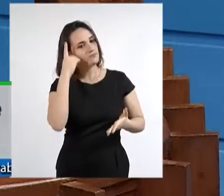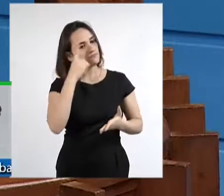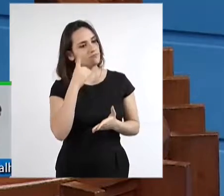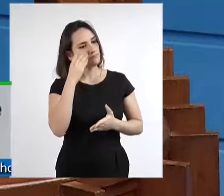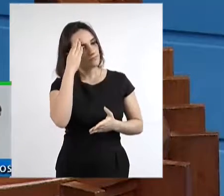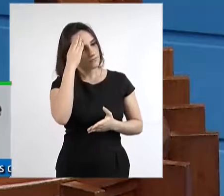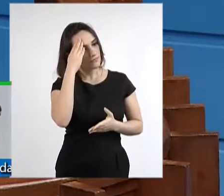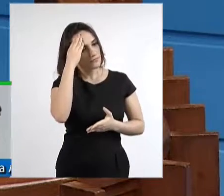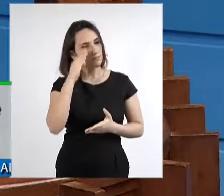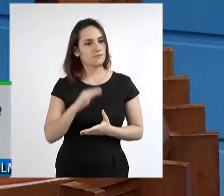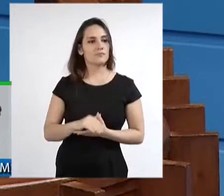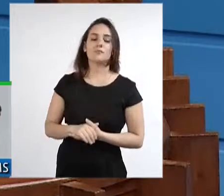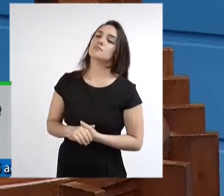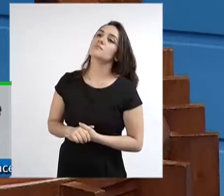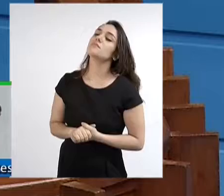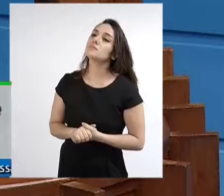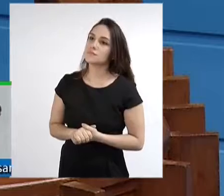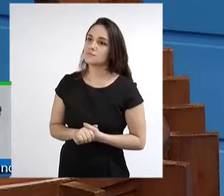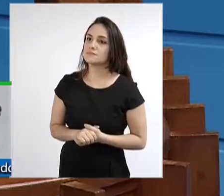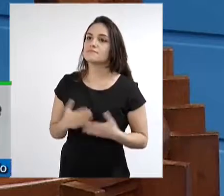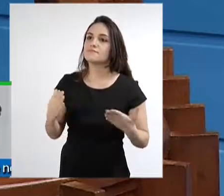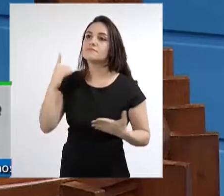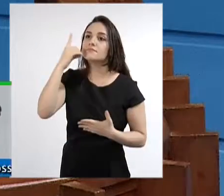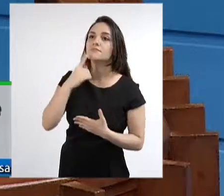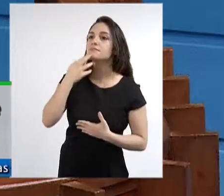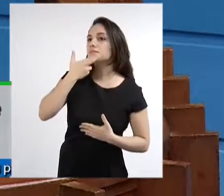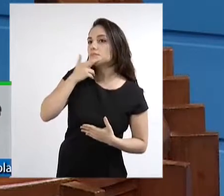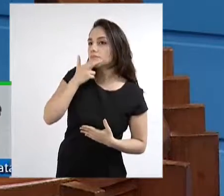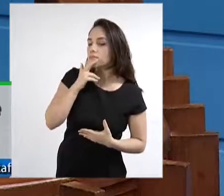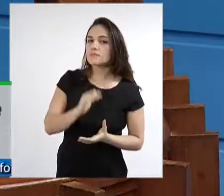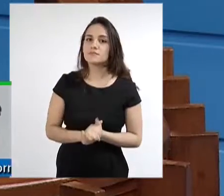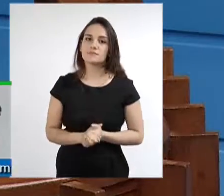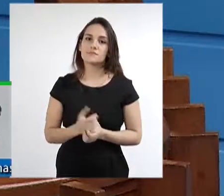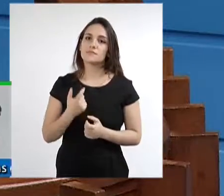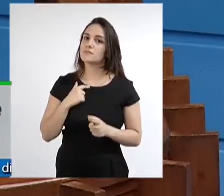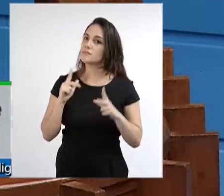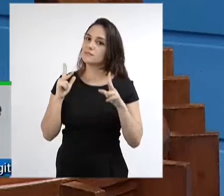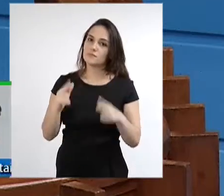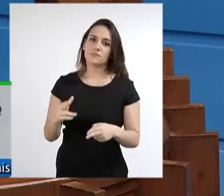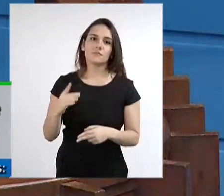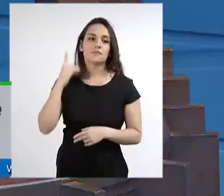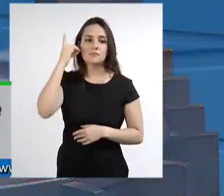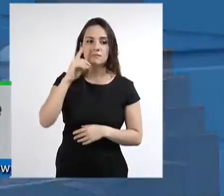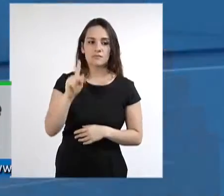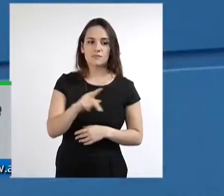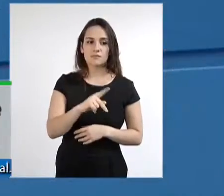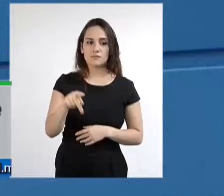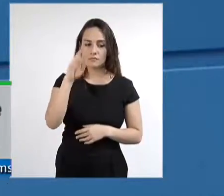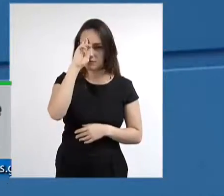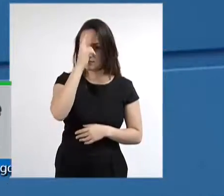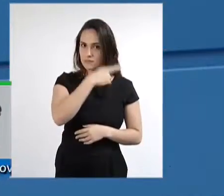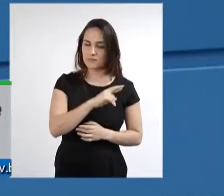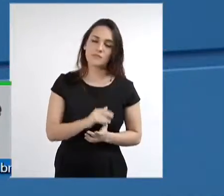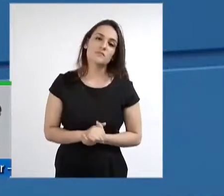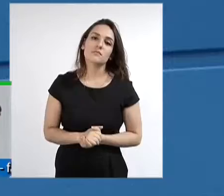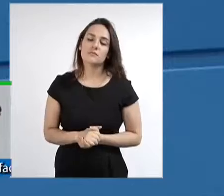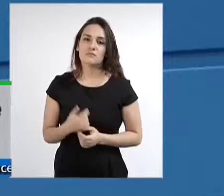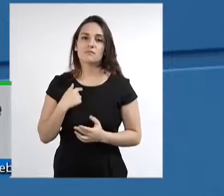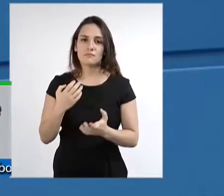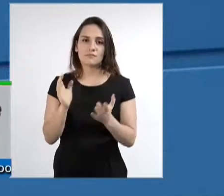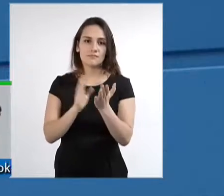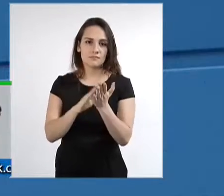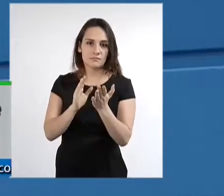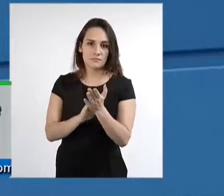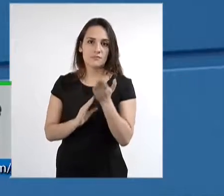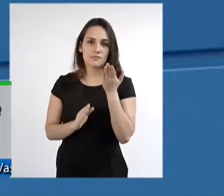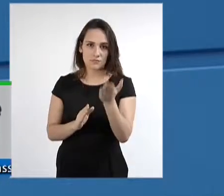deputado Barbosinha. Deputado Renato Câmara, também na mesma direção do deputado professor Rinaldo,